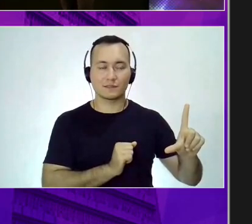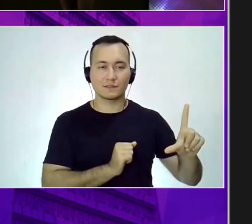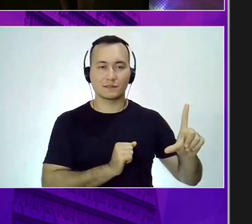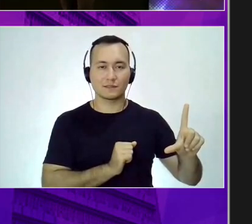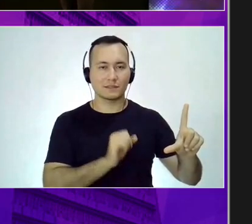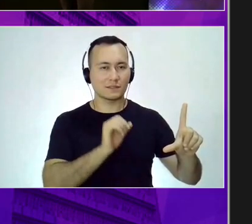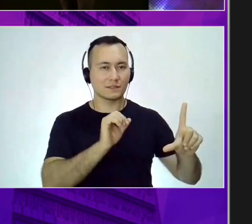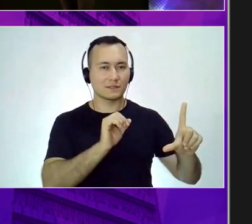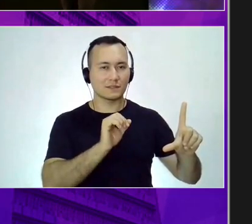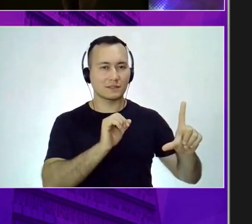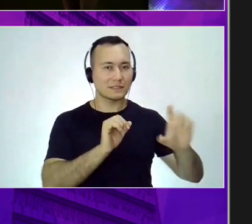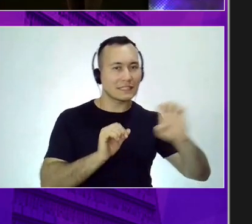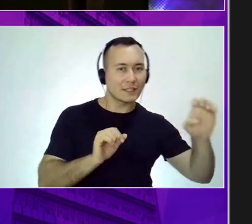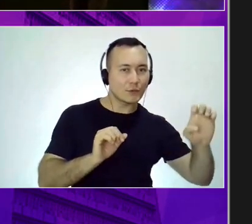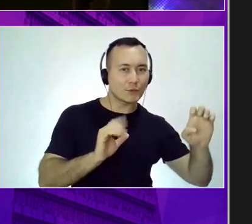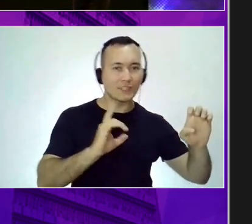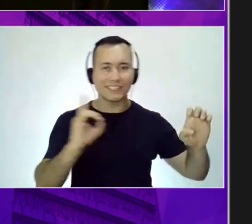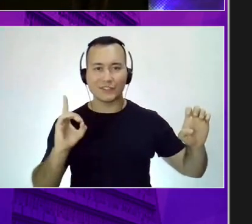esquerdo,